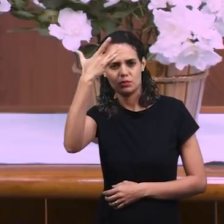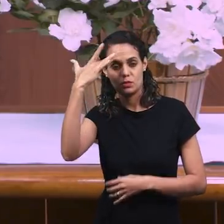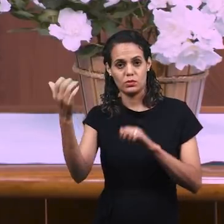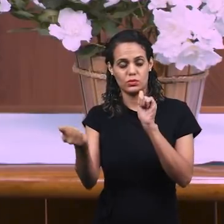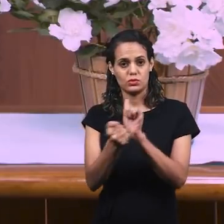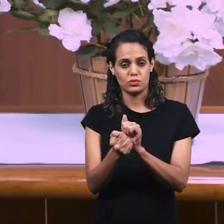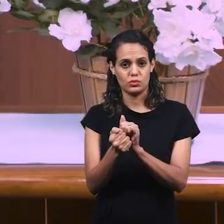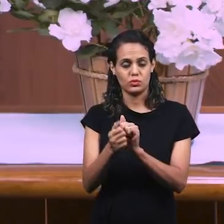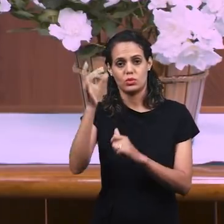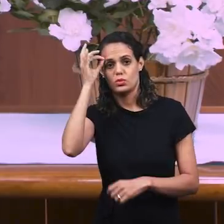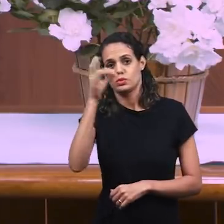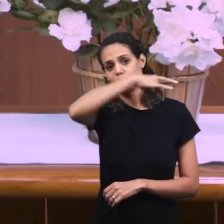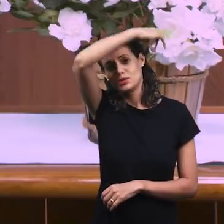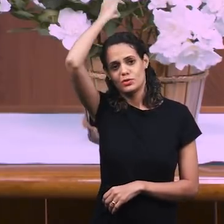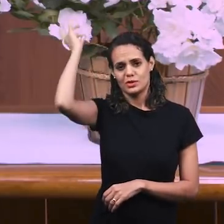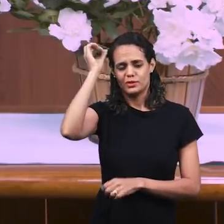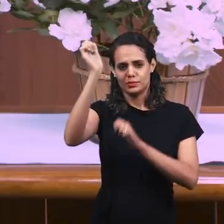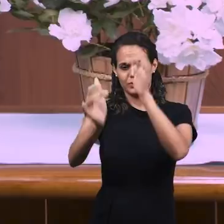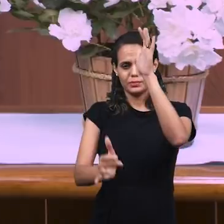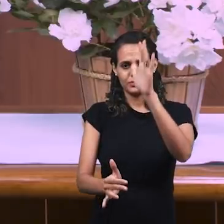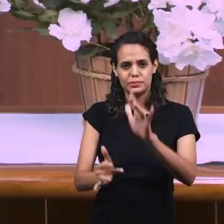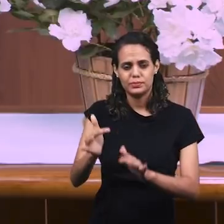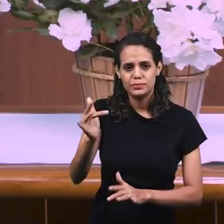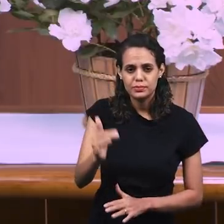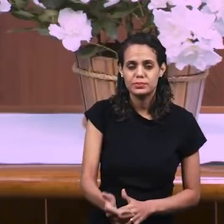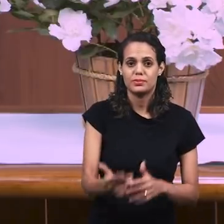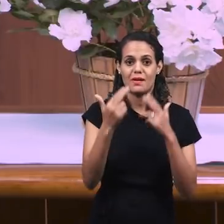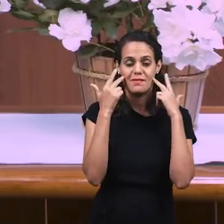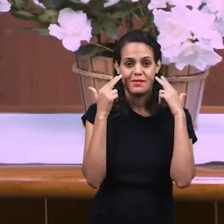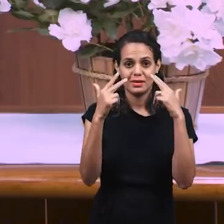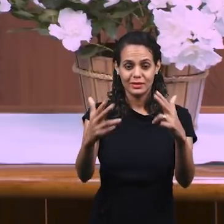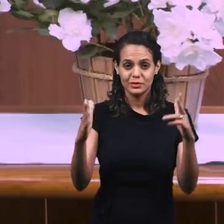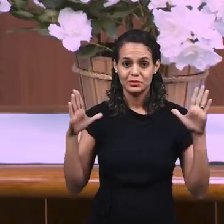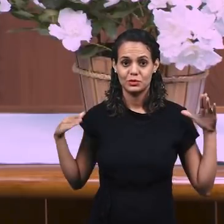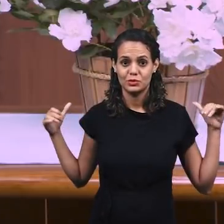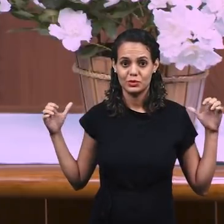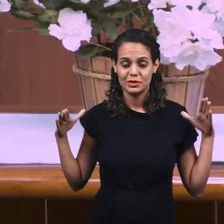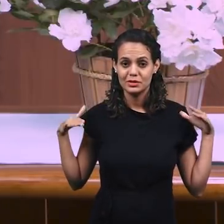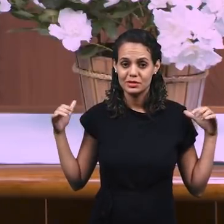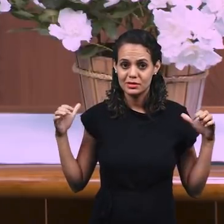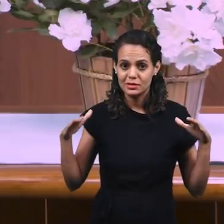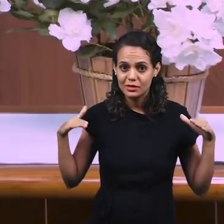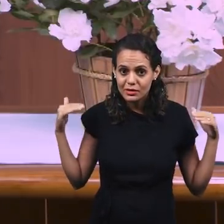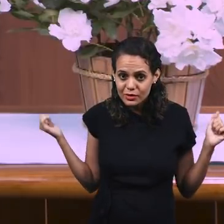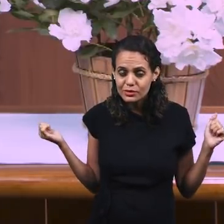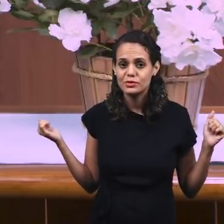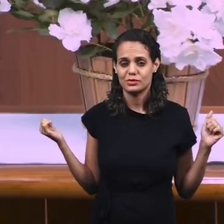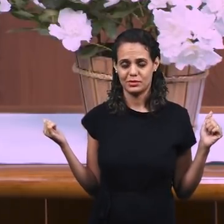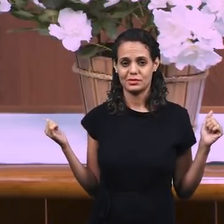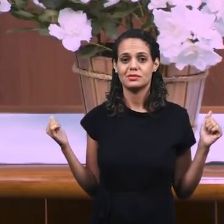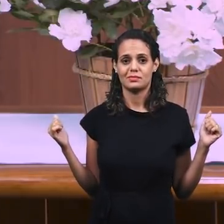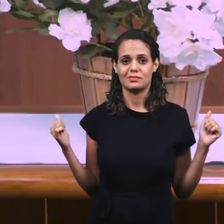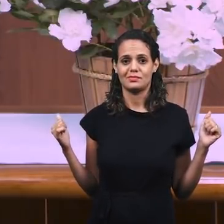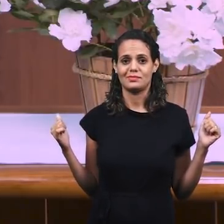que estavam sendo batizados com o Espírito Santo, estavam falando em línguas, estavam profetizando, magnificando a Deus, e